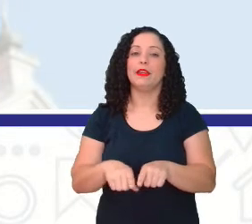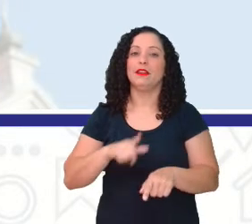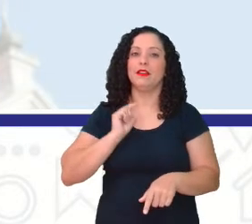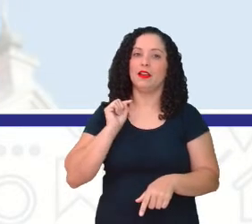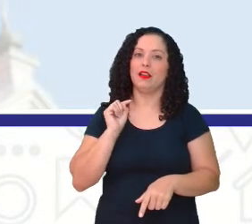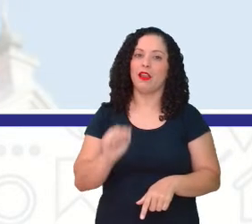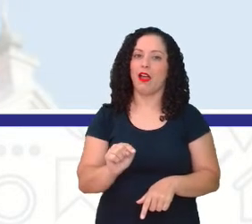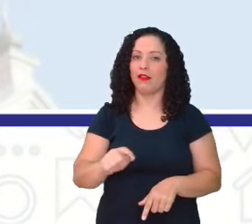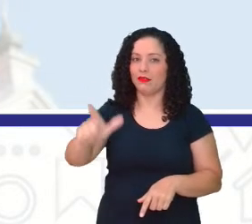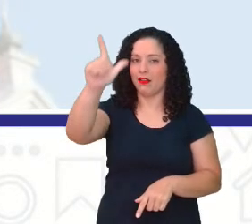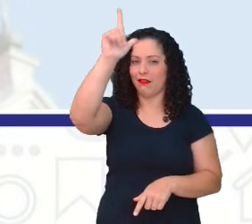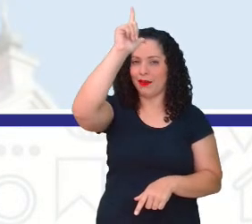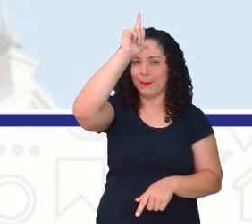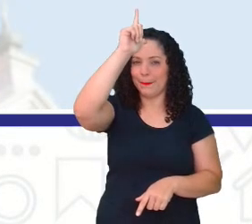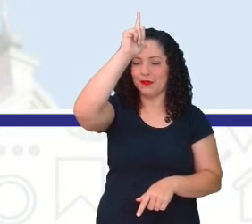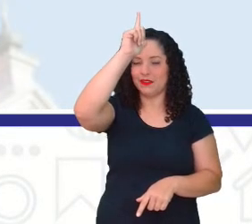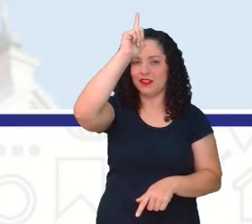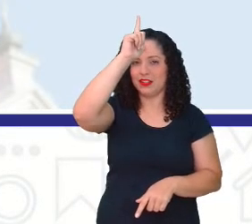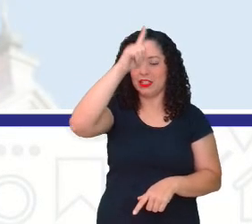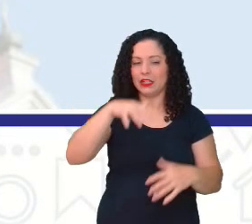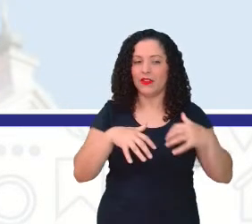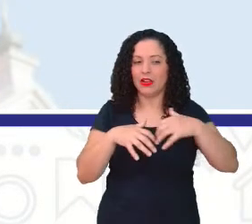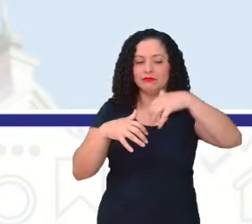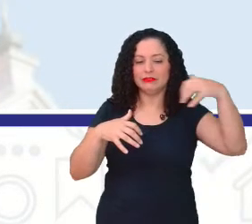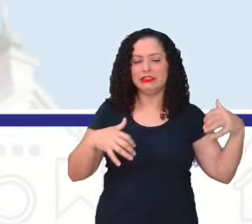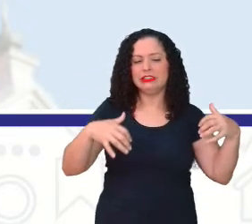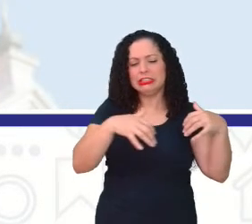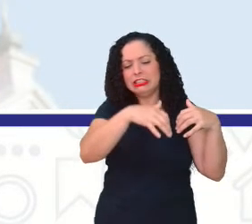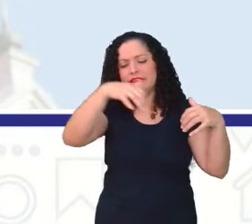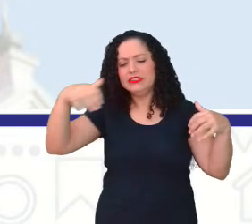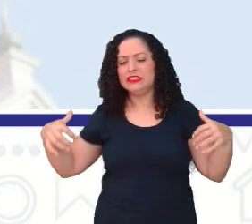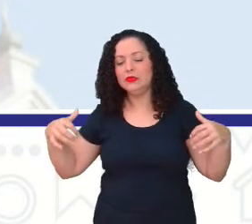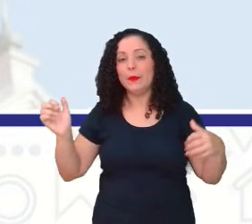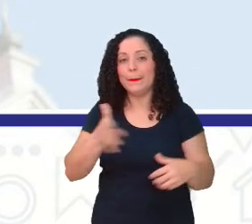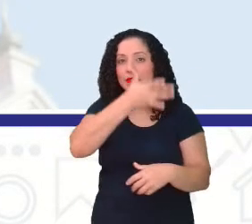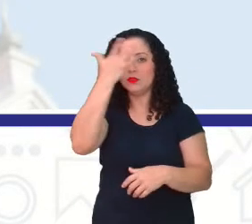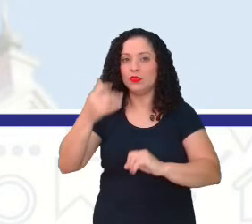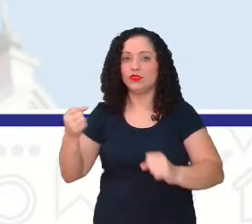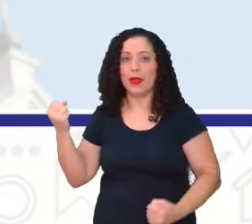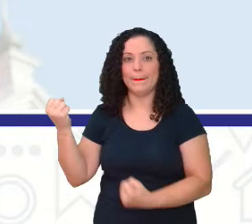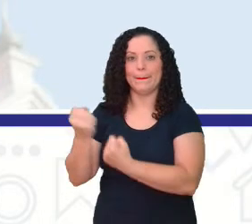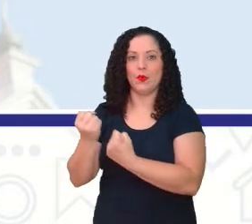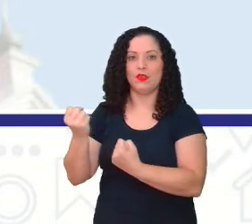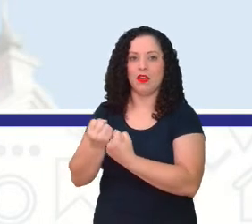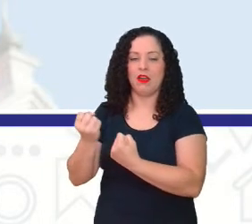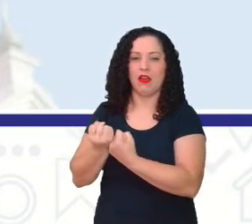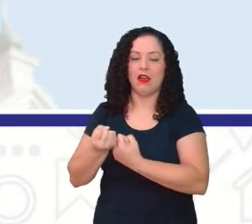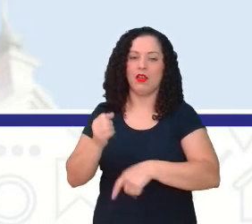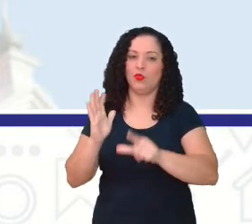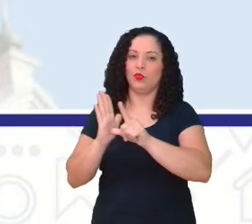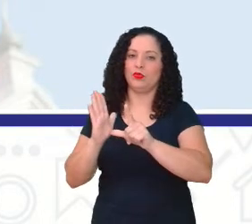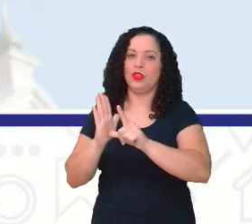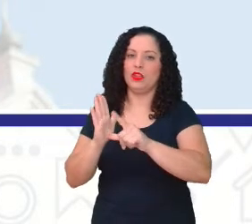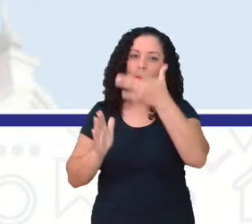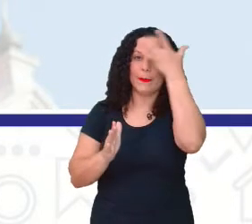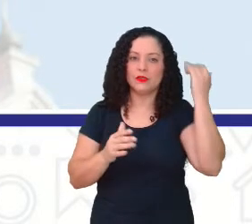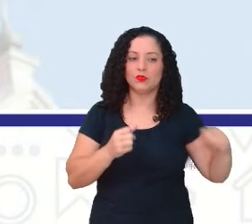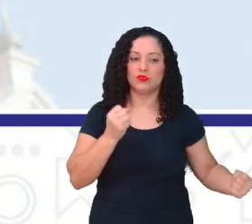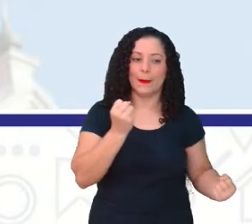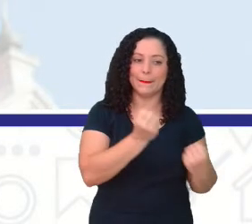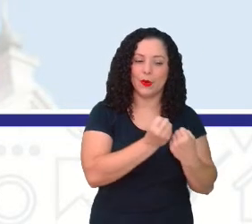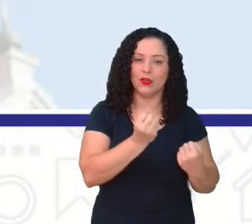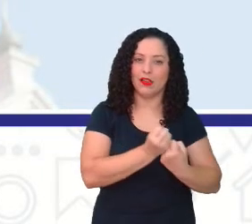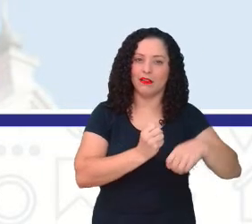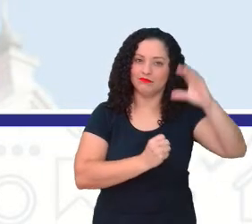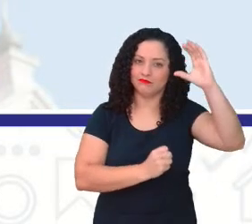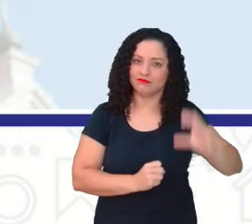Alemanha estava muito dividido ali entre os apoiadores de Lutero e os apoiadores da Igreja Católica. Então o